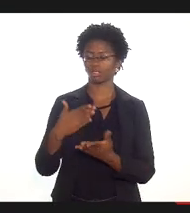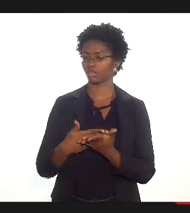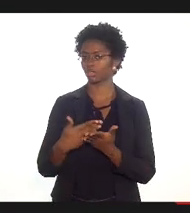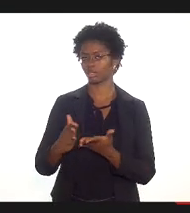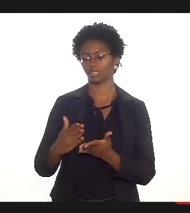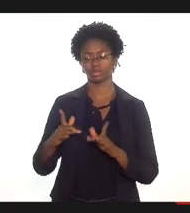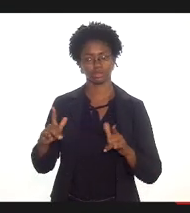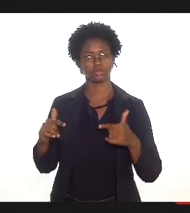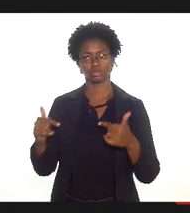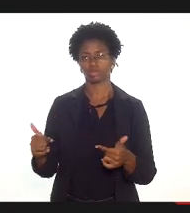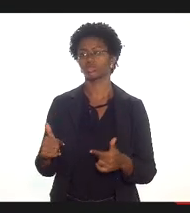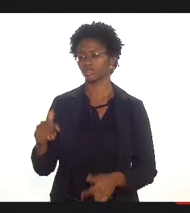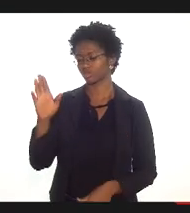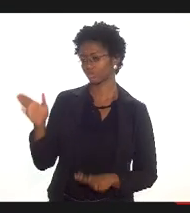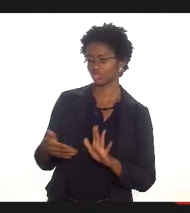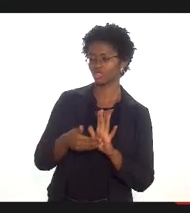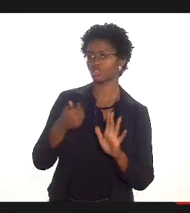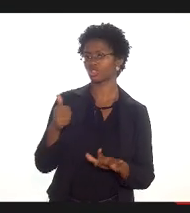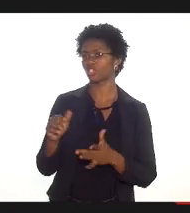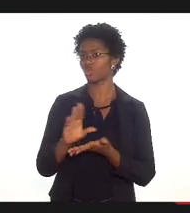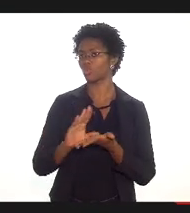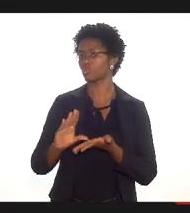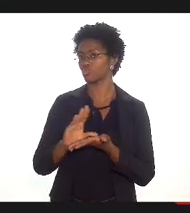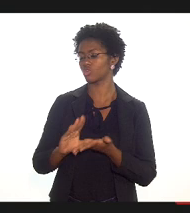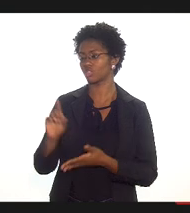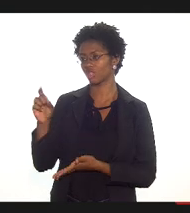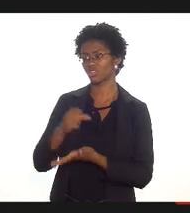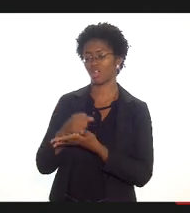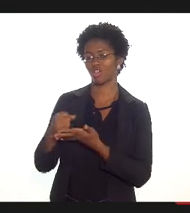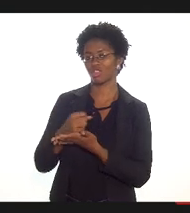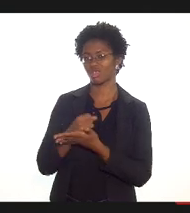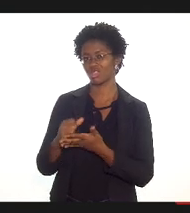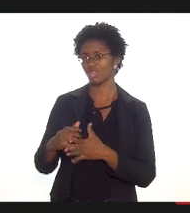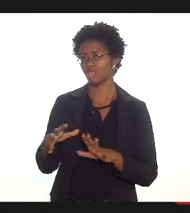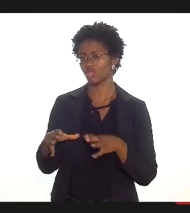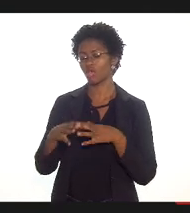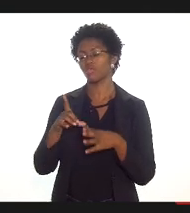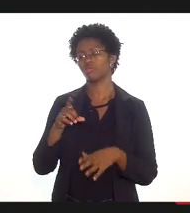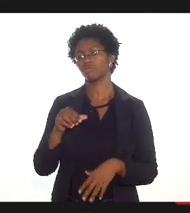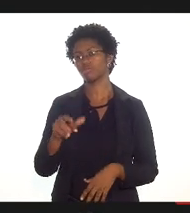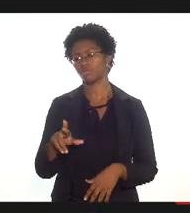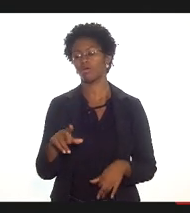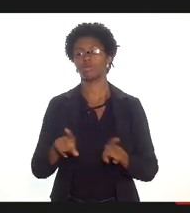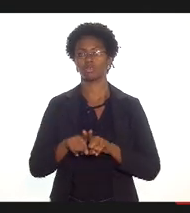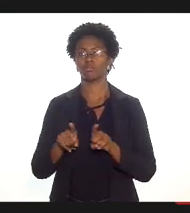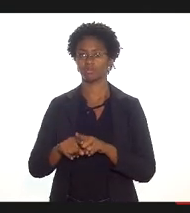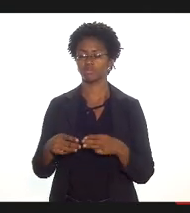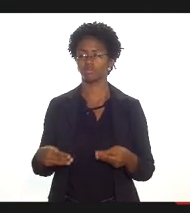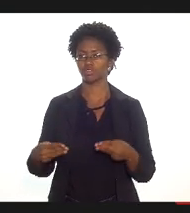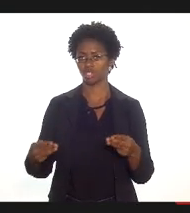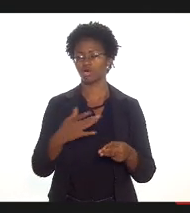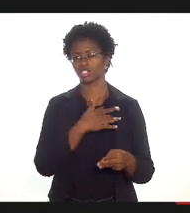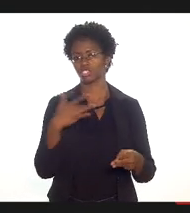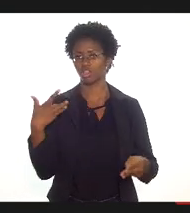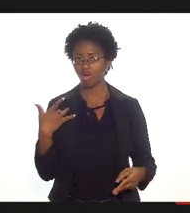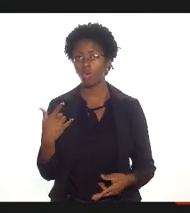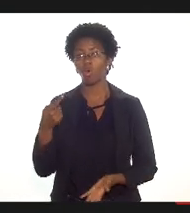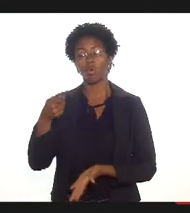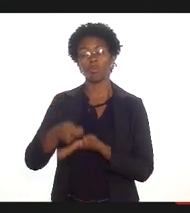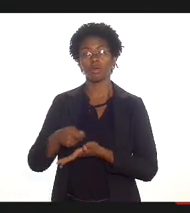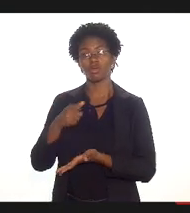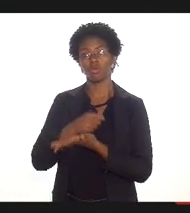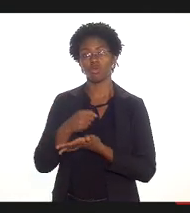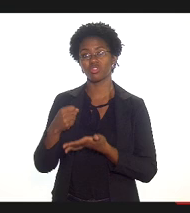de inconstitucionalidade contra esse contrato com a Reddor, que o Ministério da Saúde fosse obrigado a recontratar os